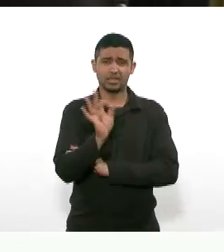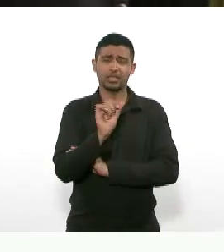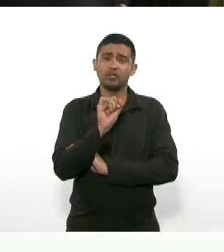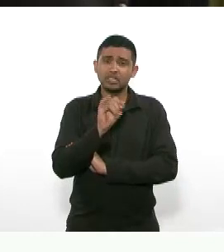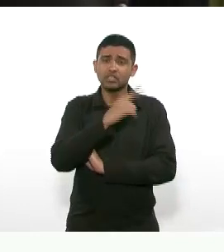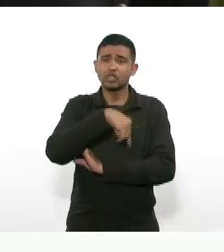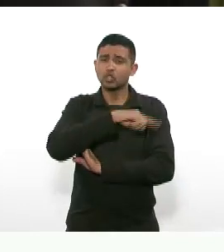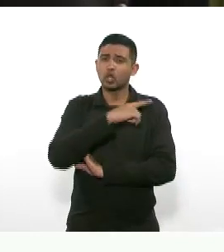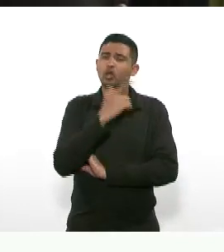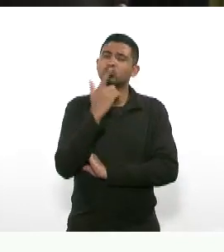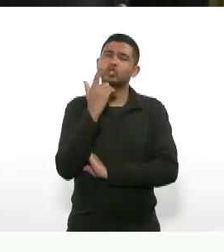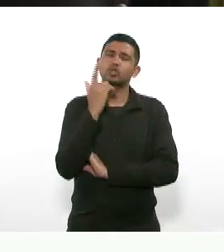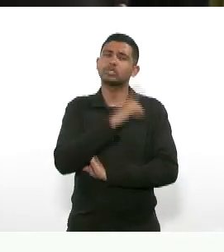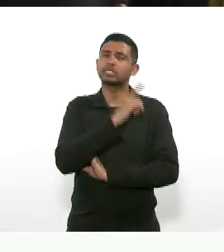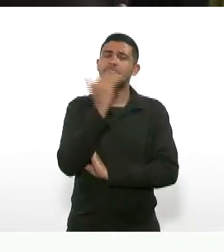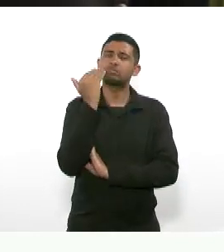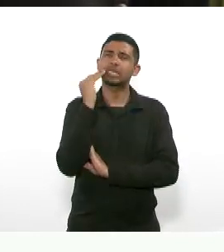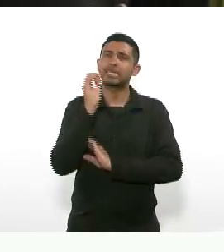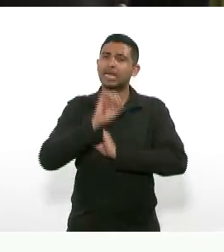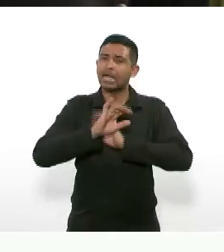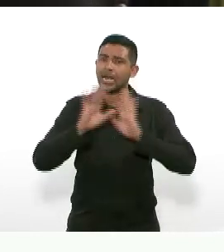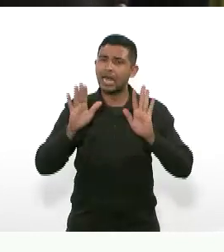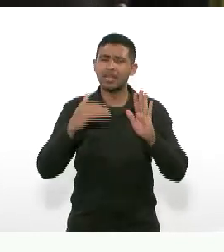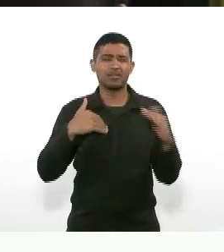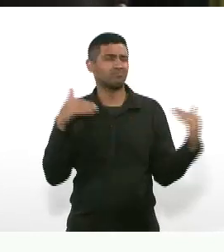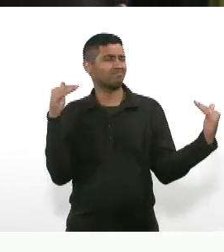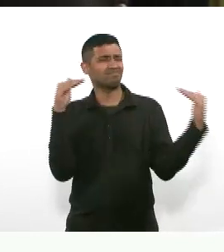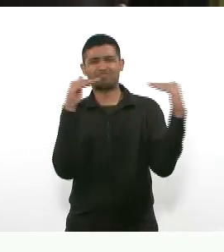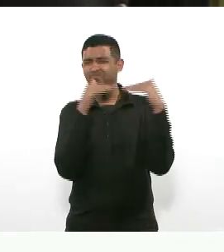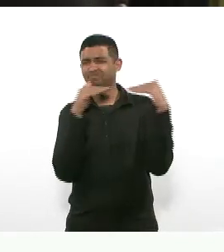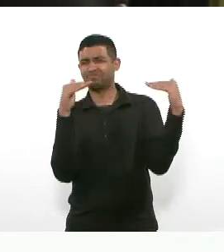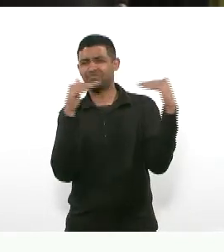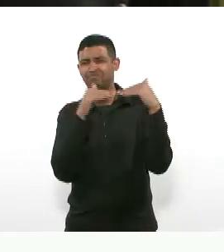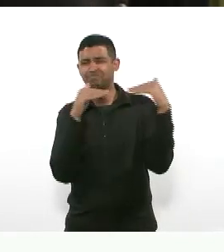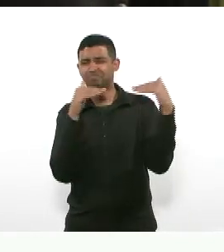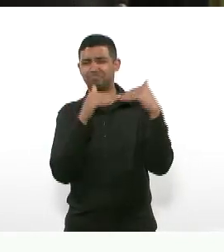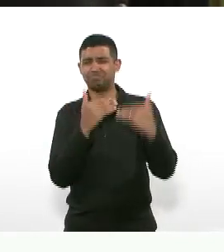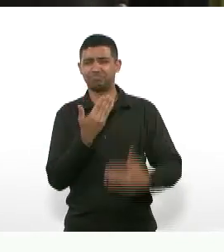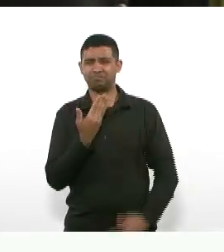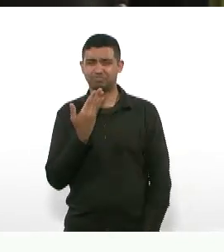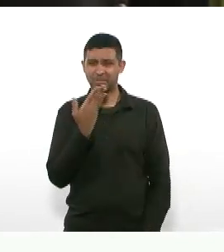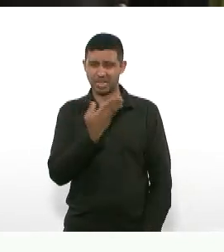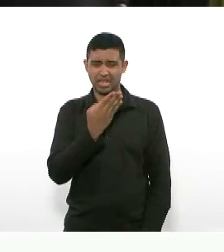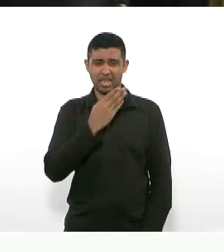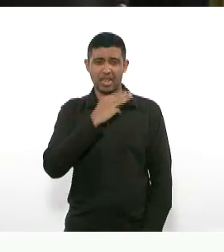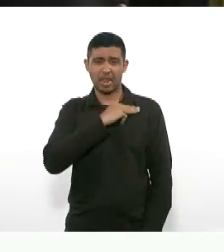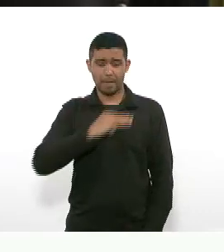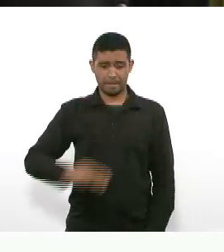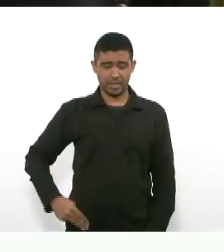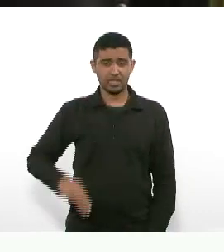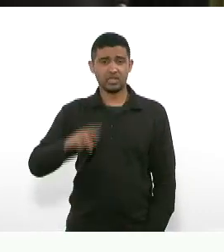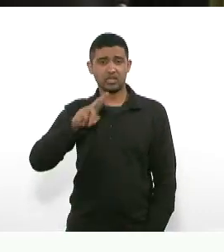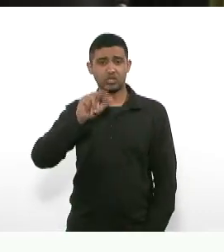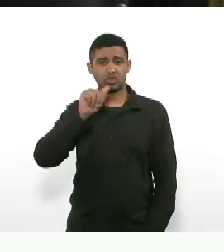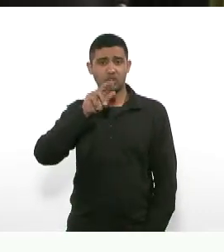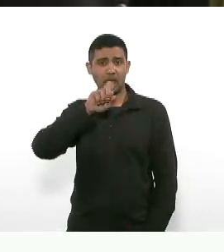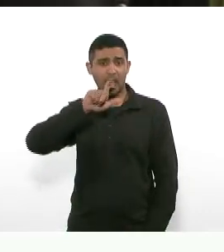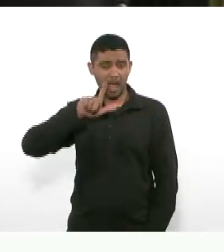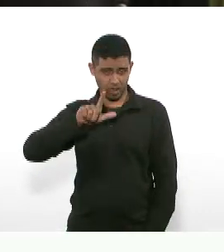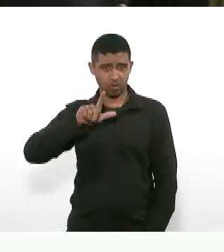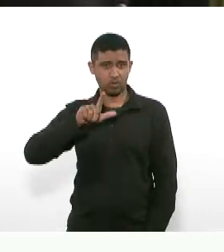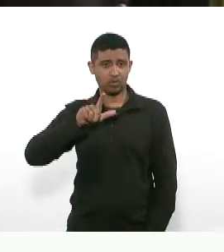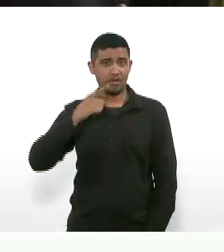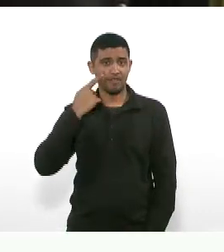esse entendimento, e aí eu concordo muitíssimo com o ministro Raul Jungmann, foi a